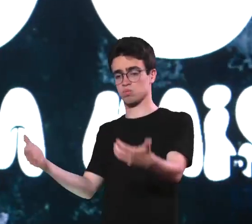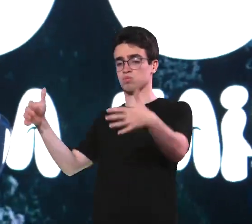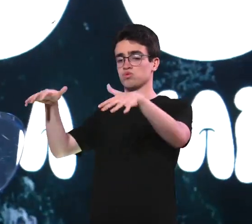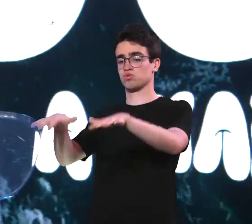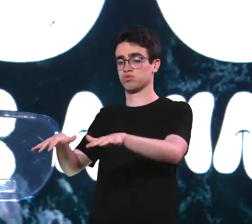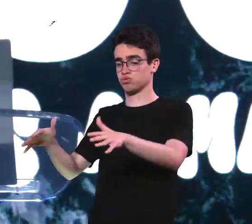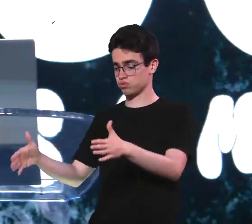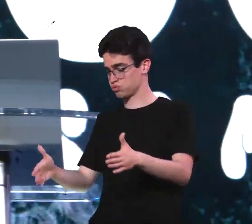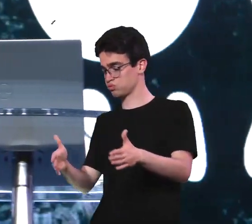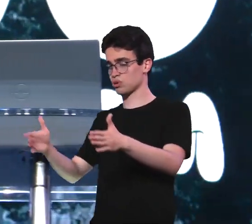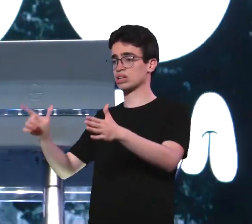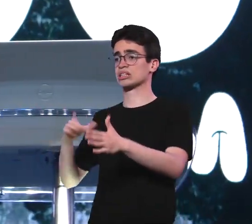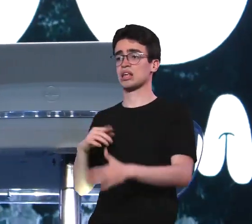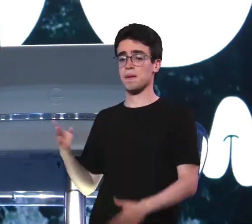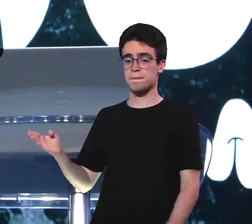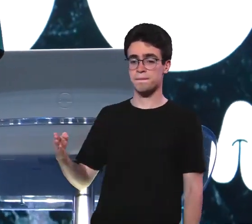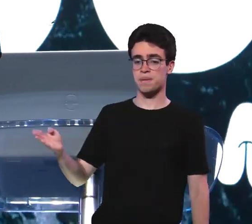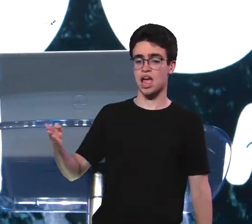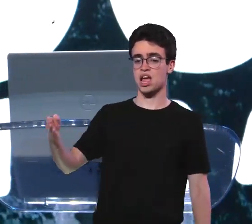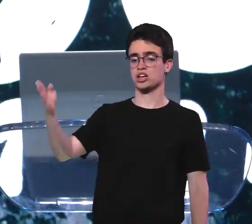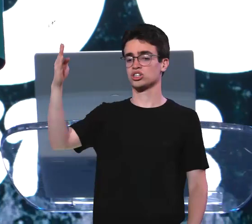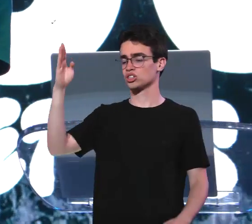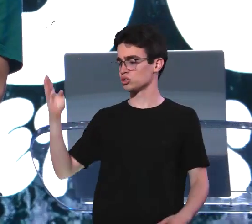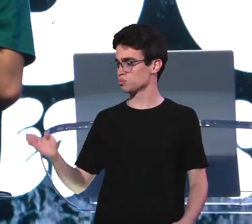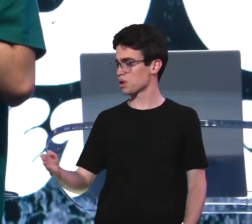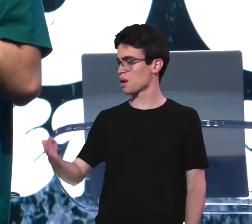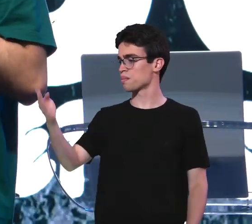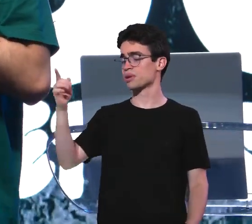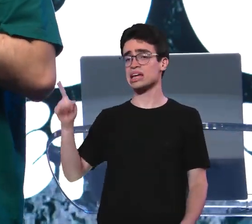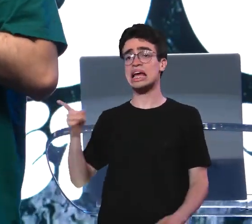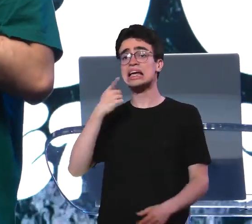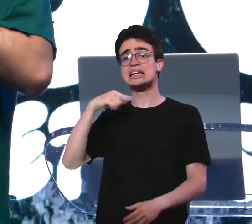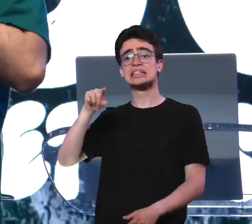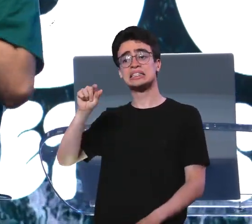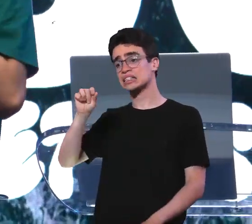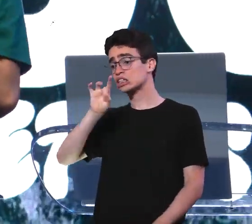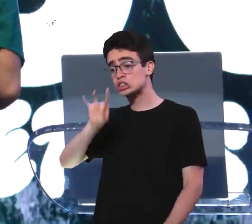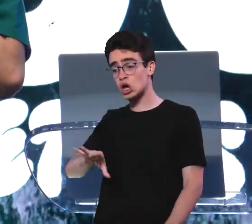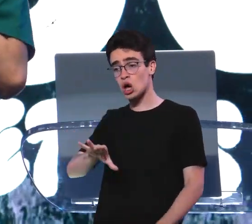peixes. O mar que tem apenas sal,